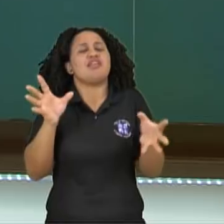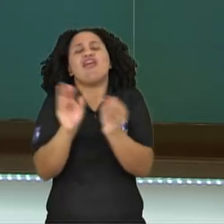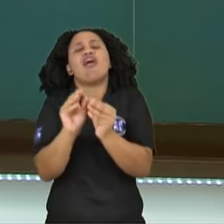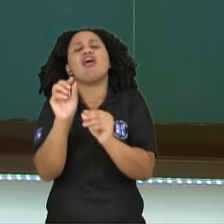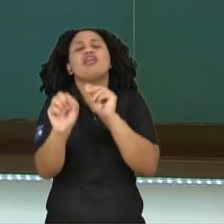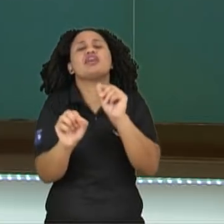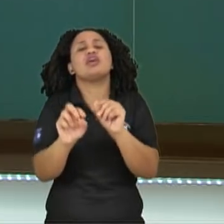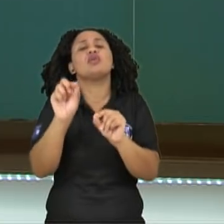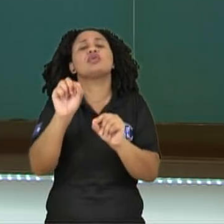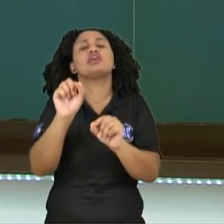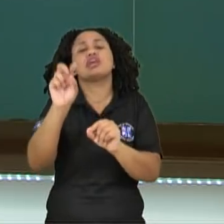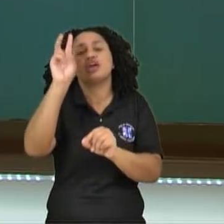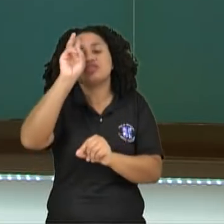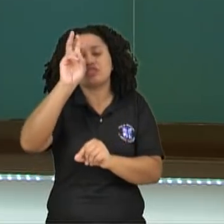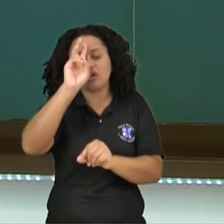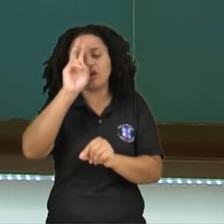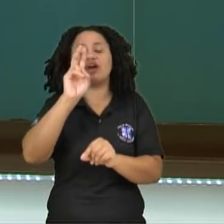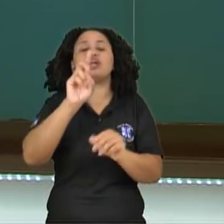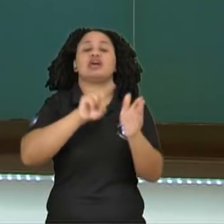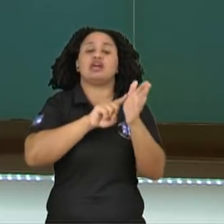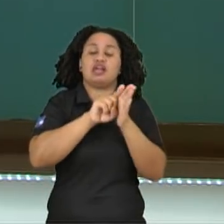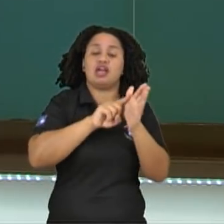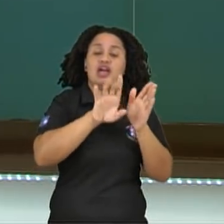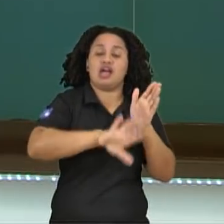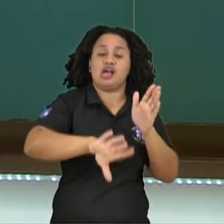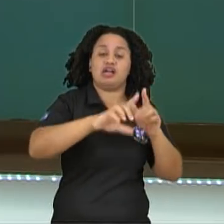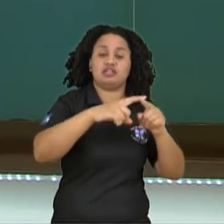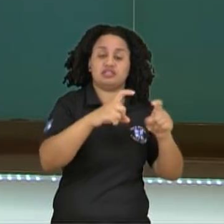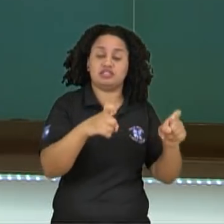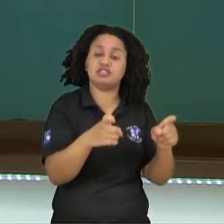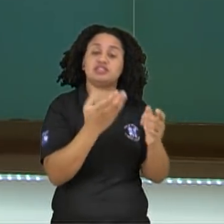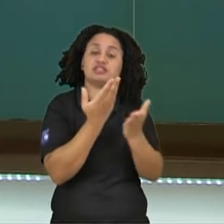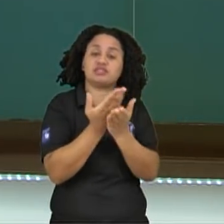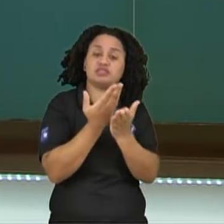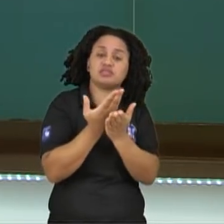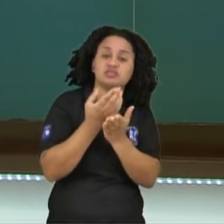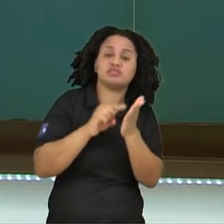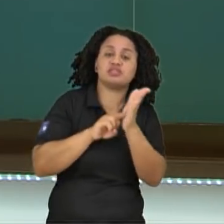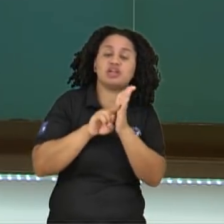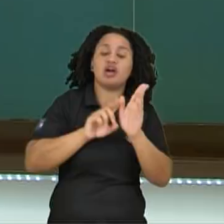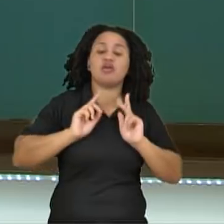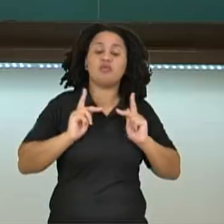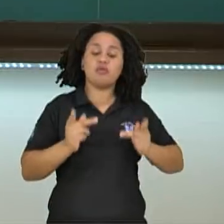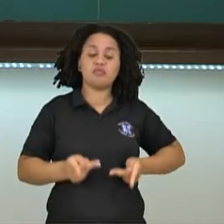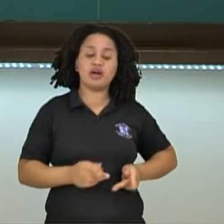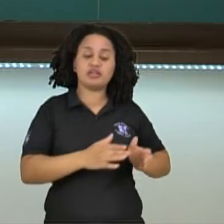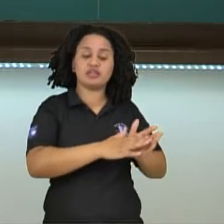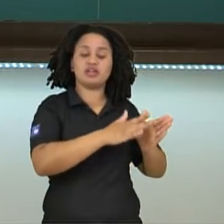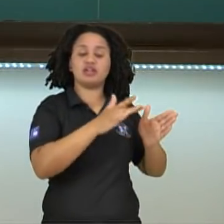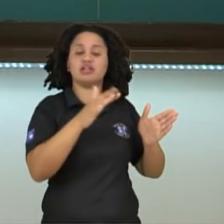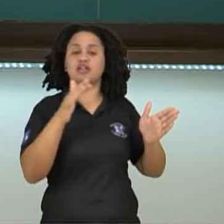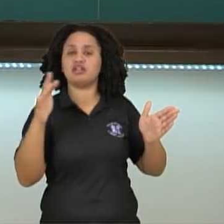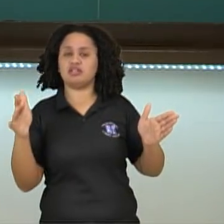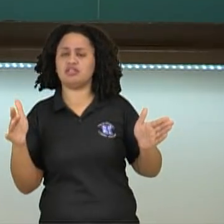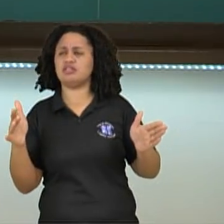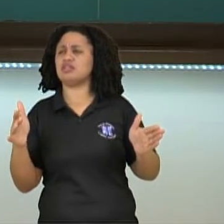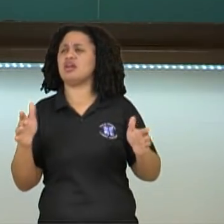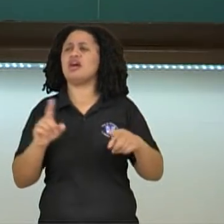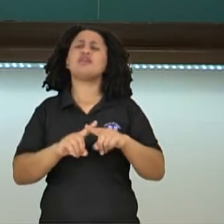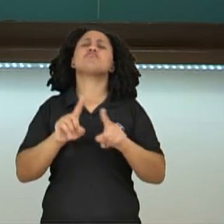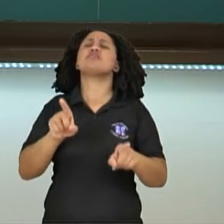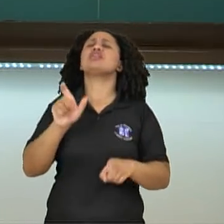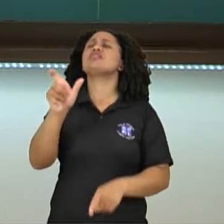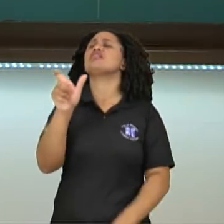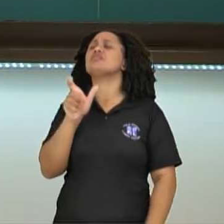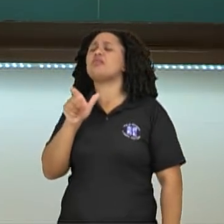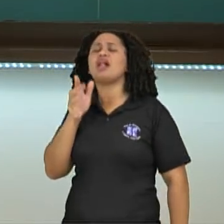que é história? É a ciência que estuda os seres humanos no tempo. Mas, professor, e aquela palavra lá,